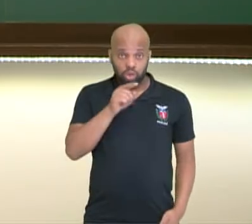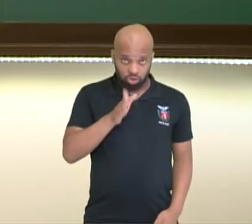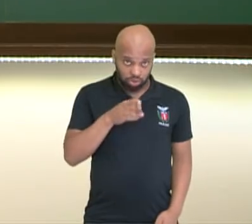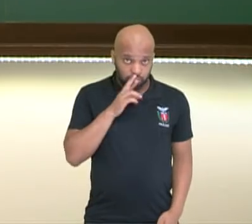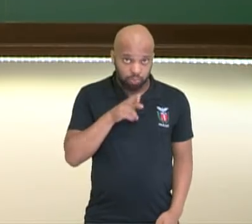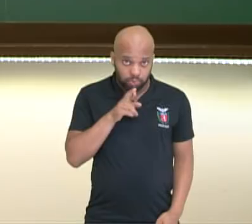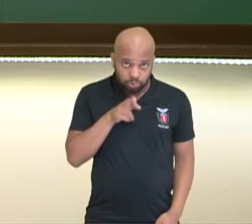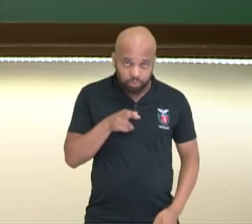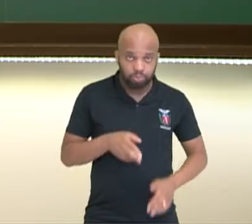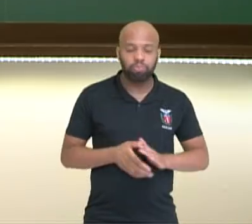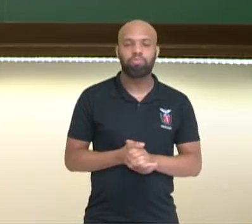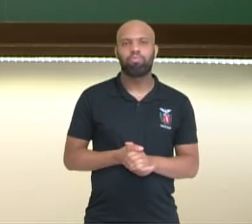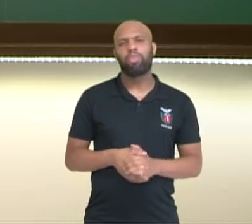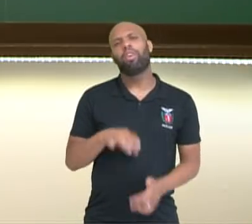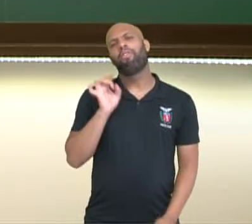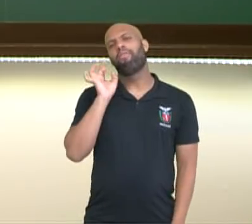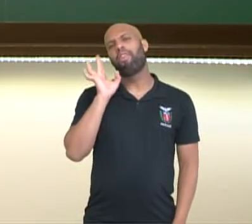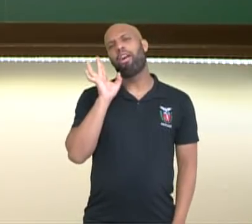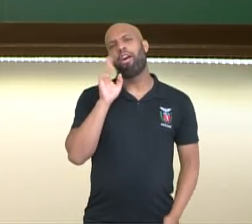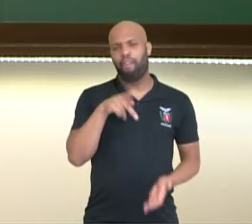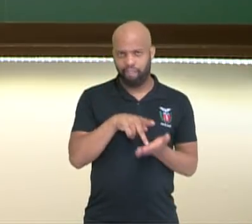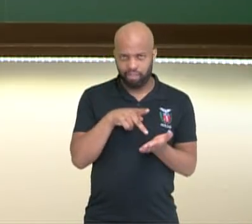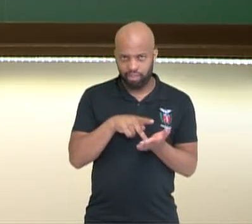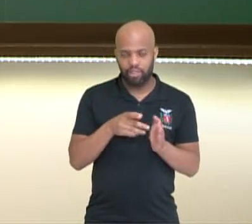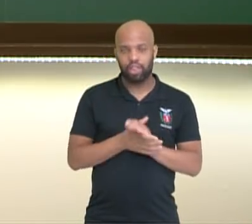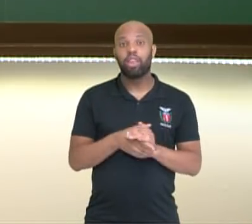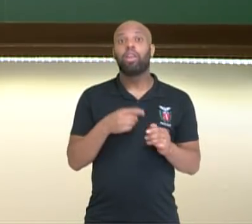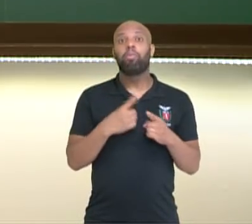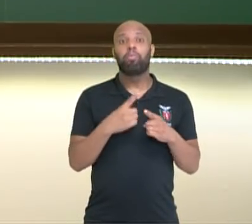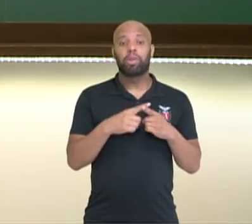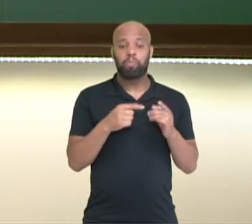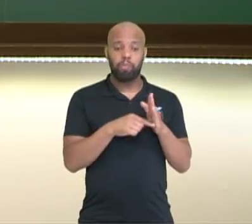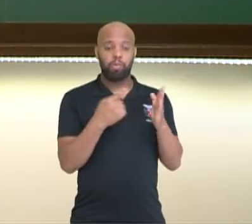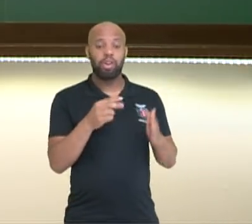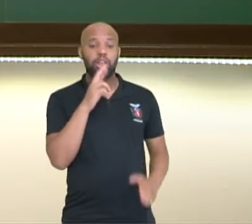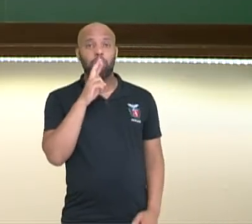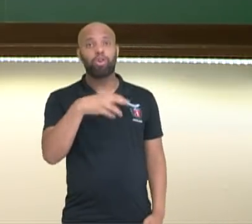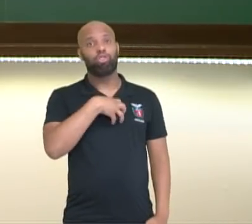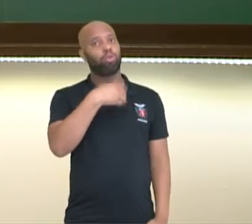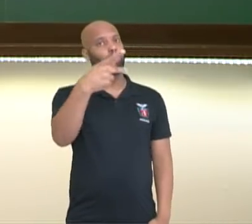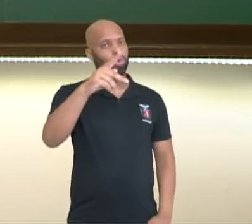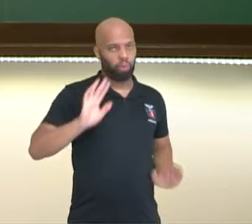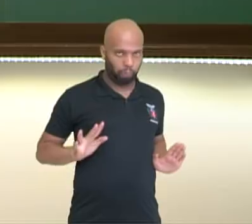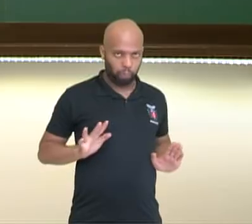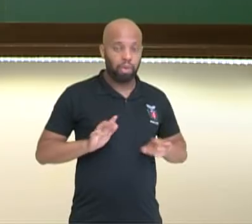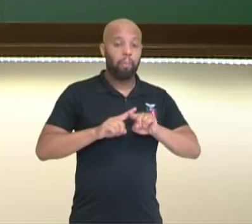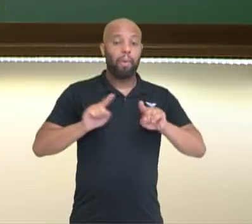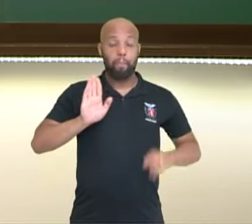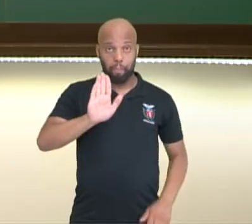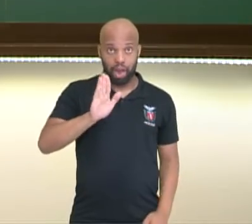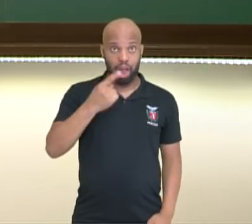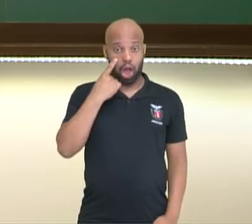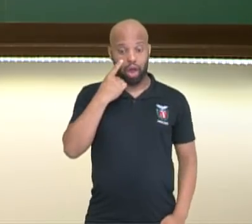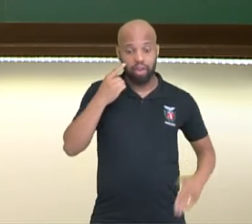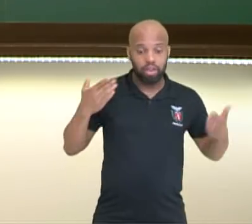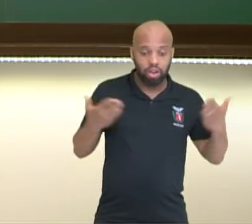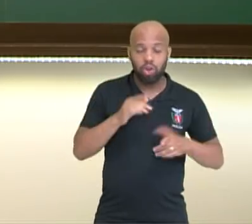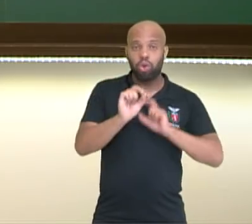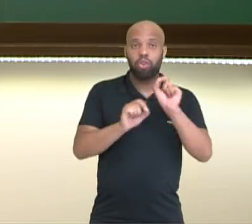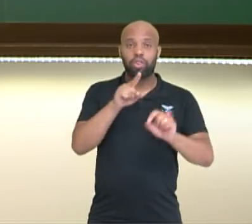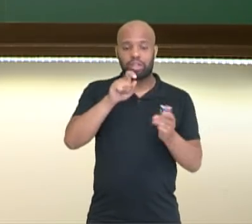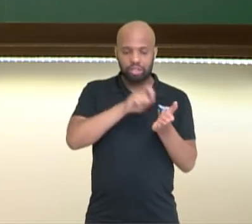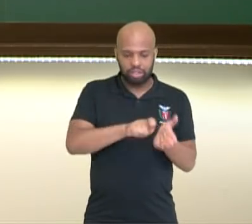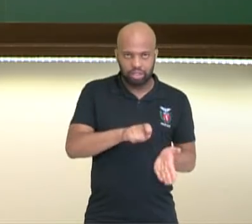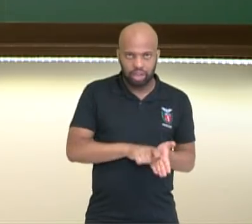Respondeu? Estava fácil, né? Porque primeiro que para responder com as suas palavras mesmo. Mas vamos dar uma olhadinha se o que você